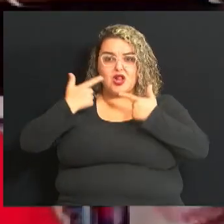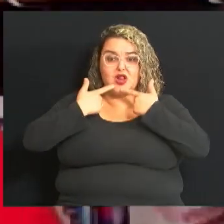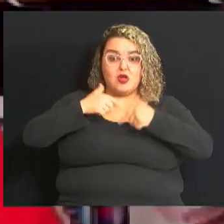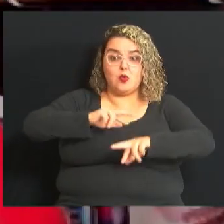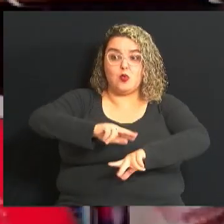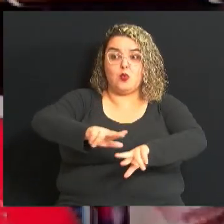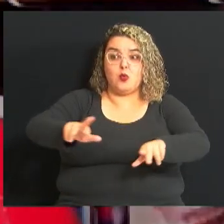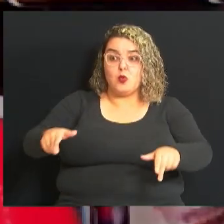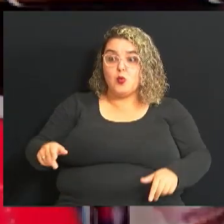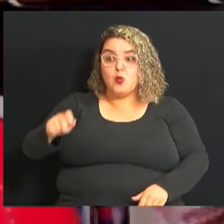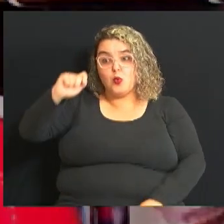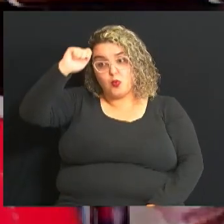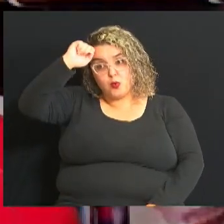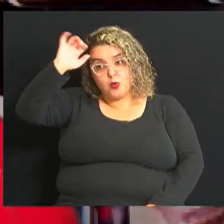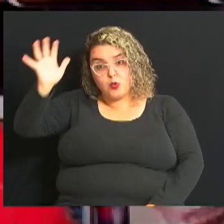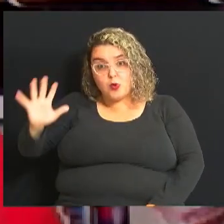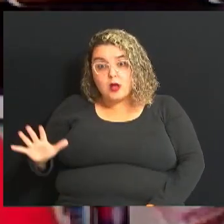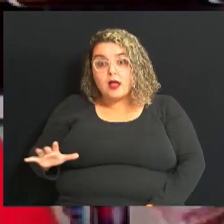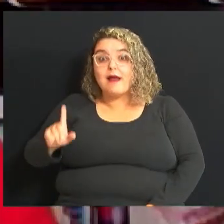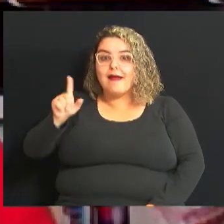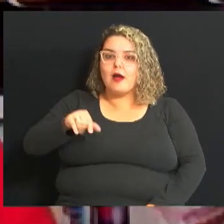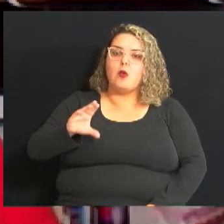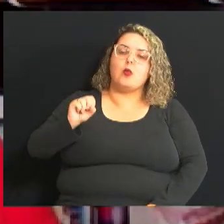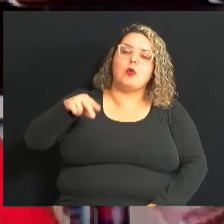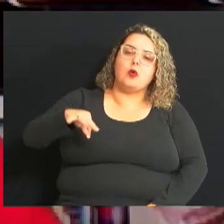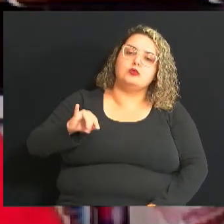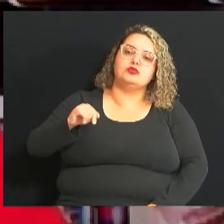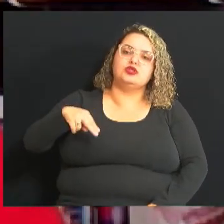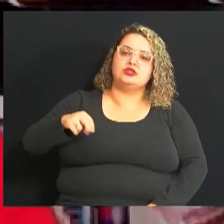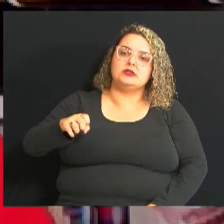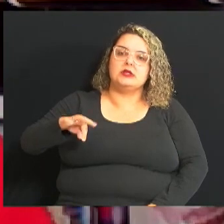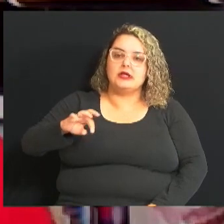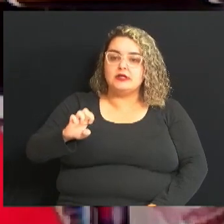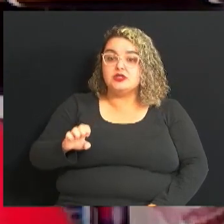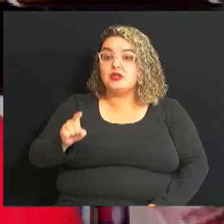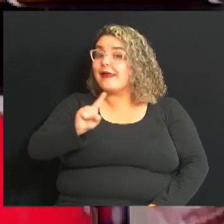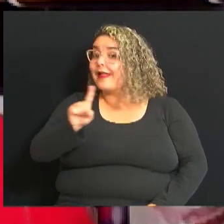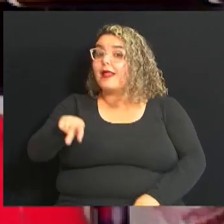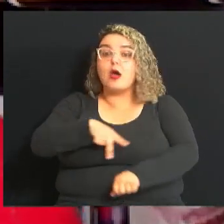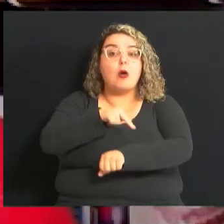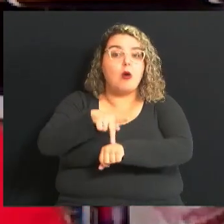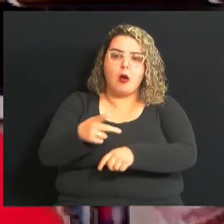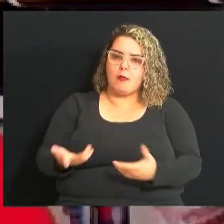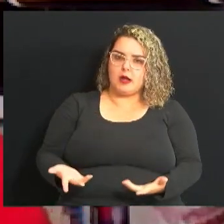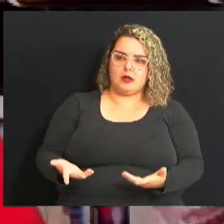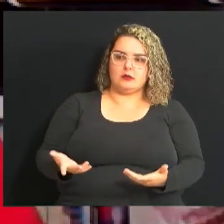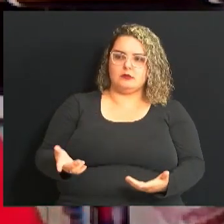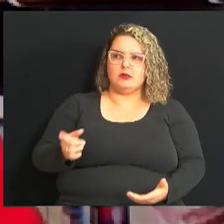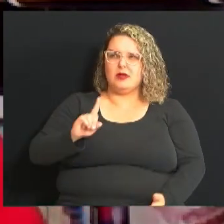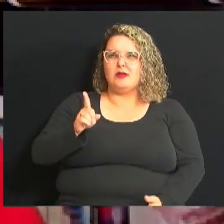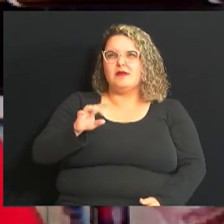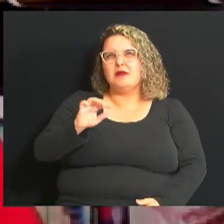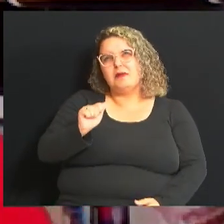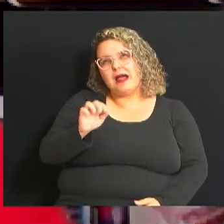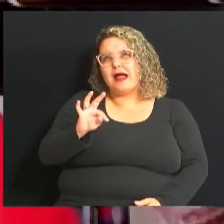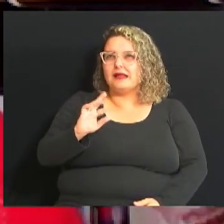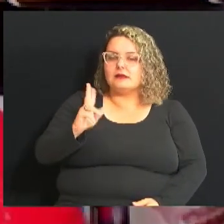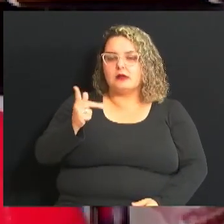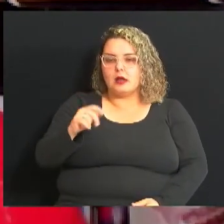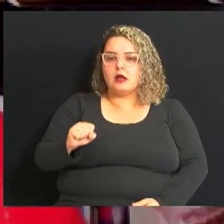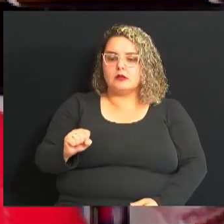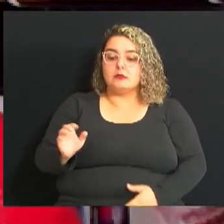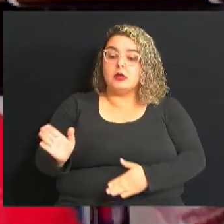é um continente, não um país, né? Então, esses são, eu não chamo de atalhos, mas são caminhos